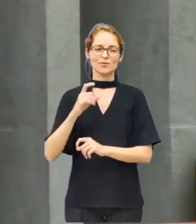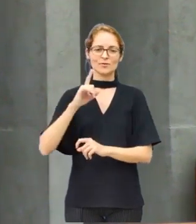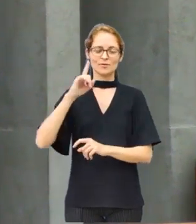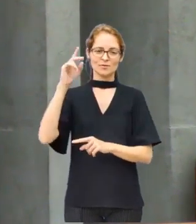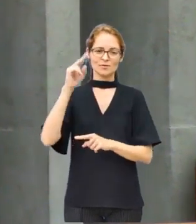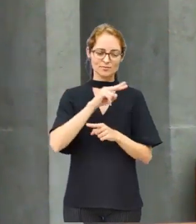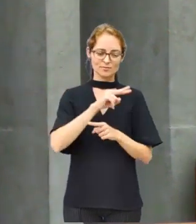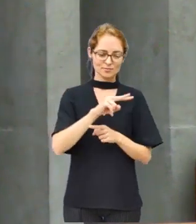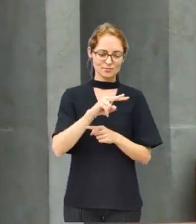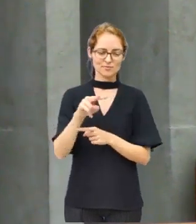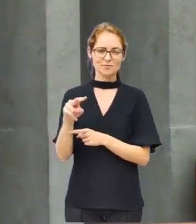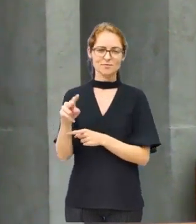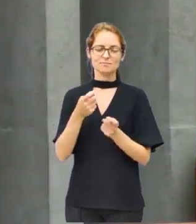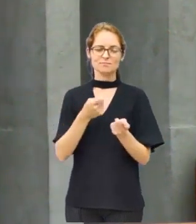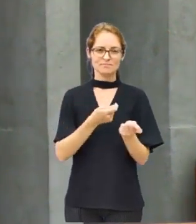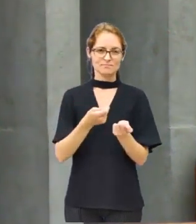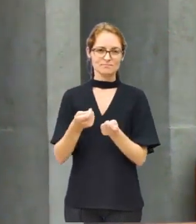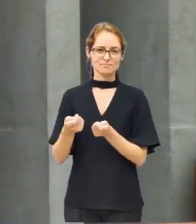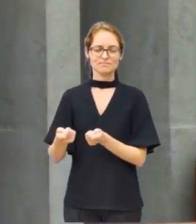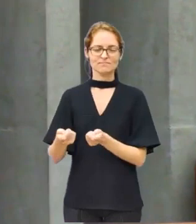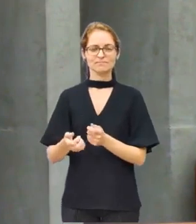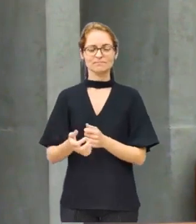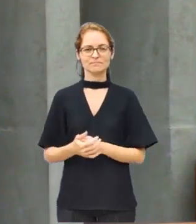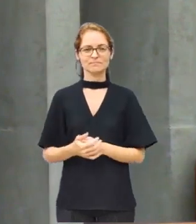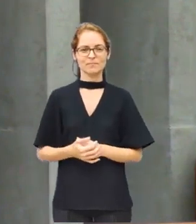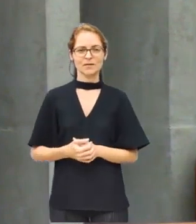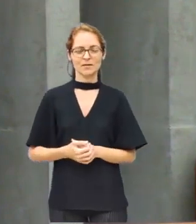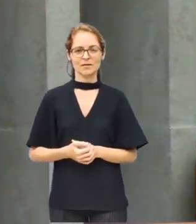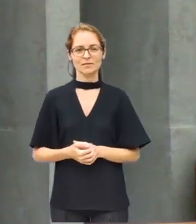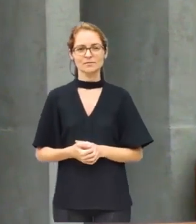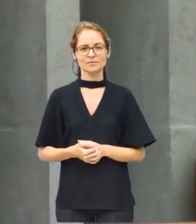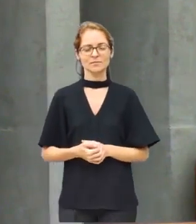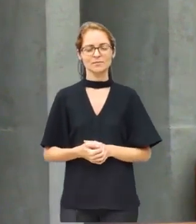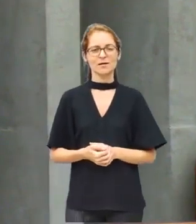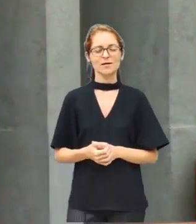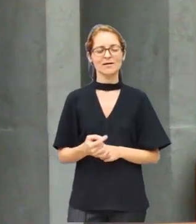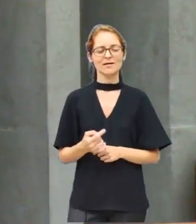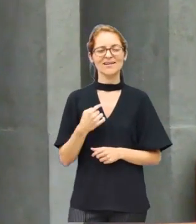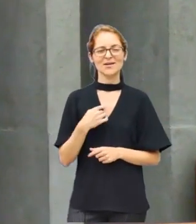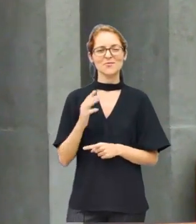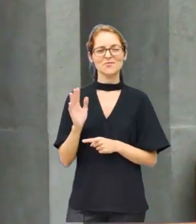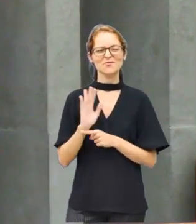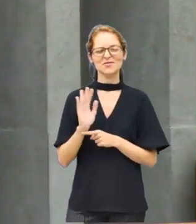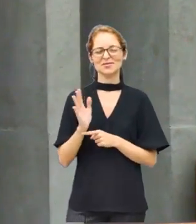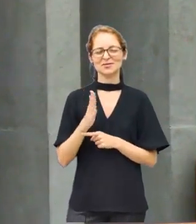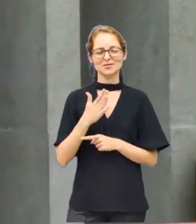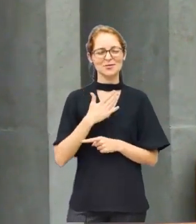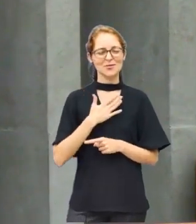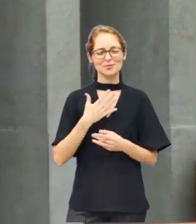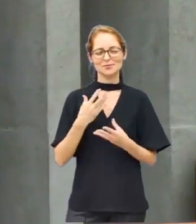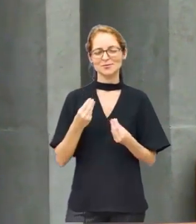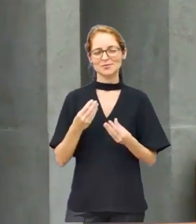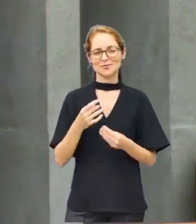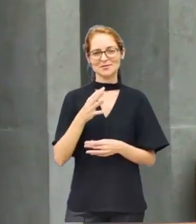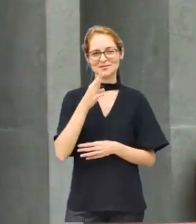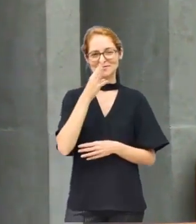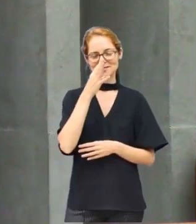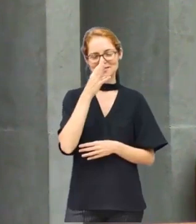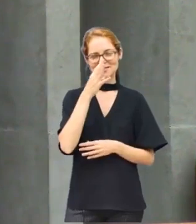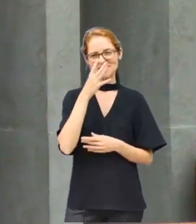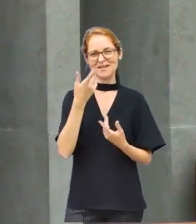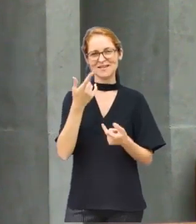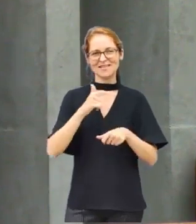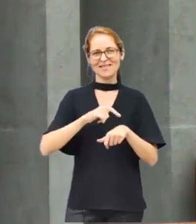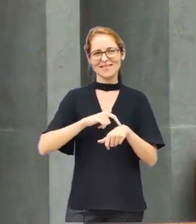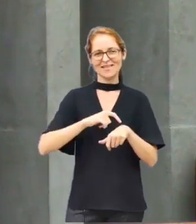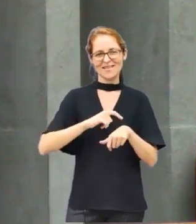está conduzindo. Um dos meus vídeos preferidos, gosto muito de assistir, e de tempo em tempo eu